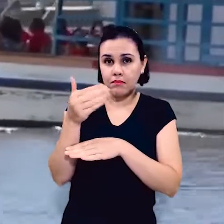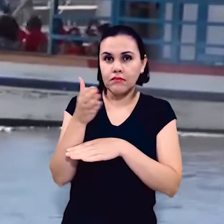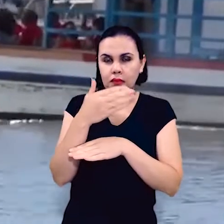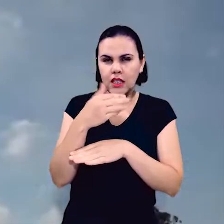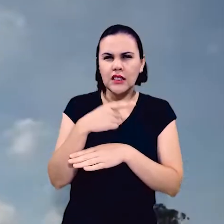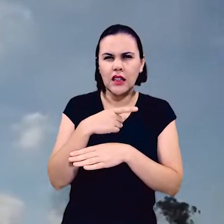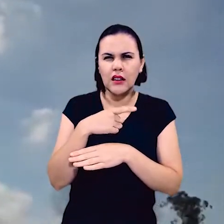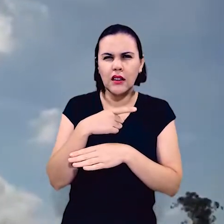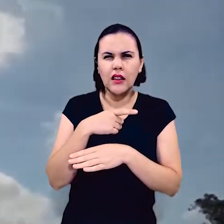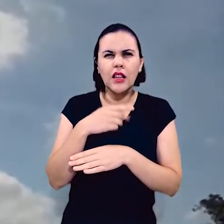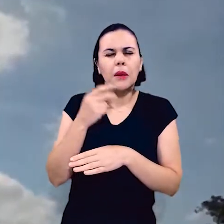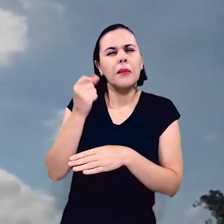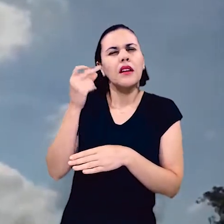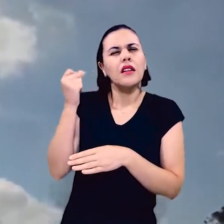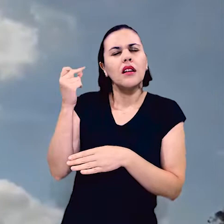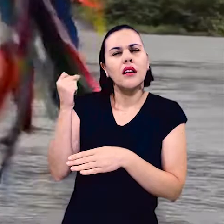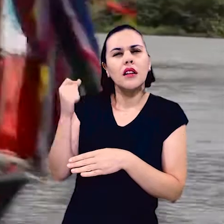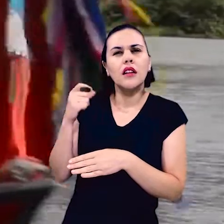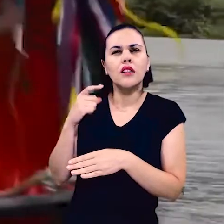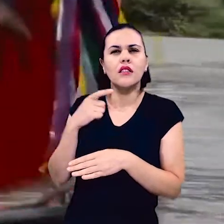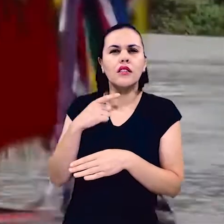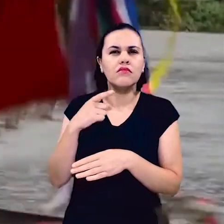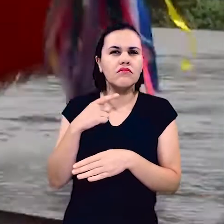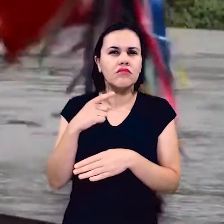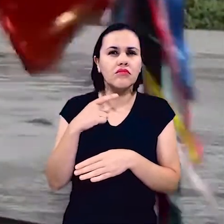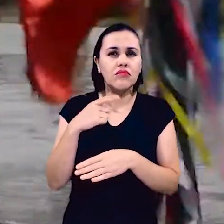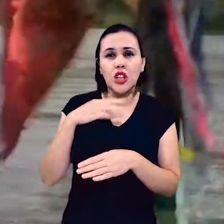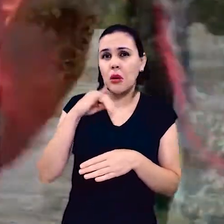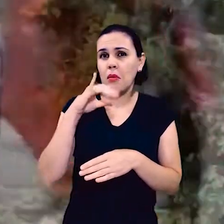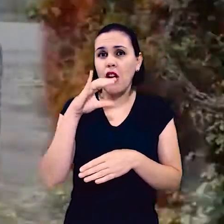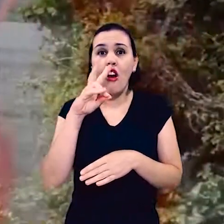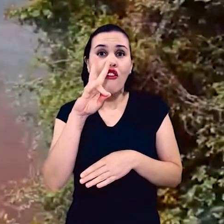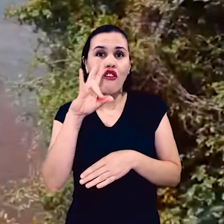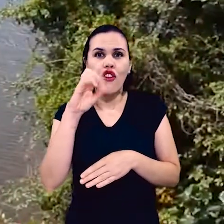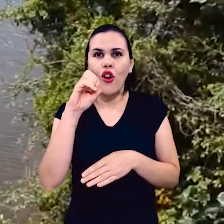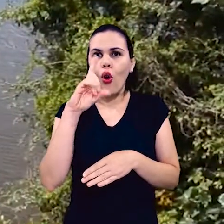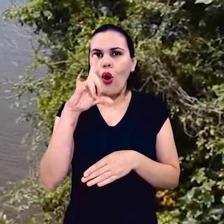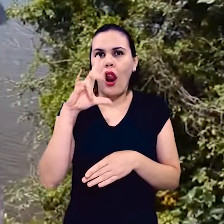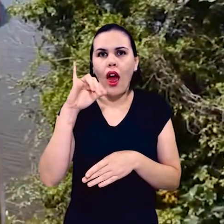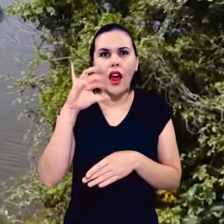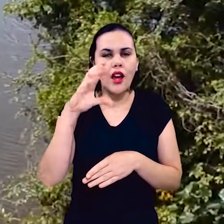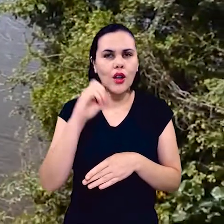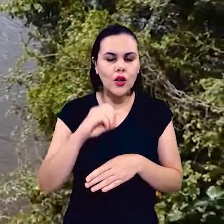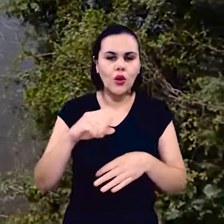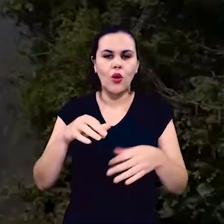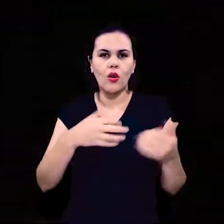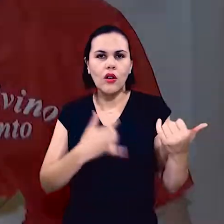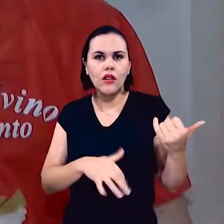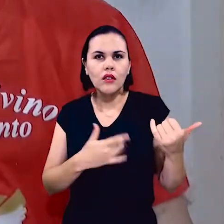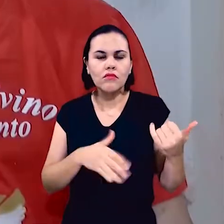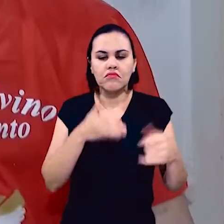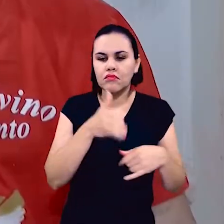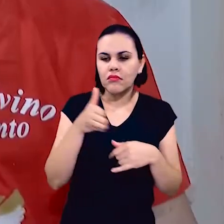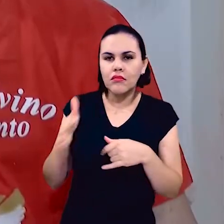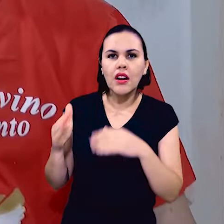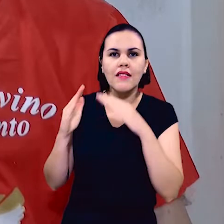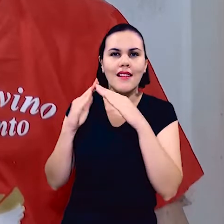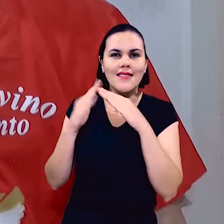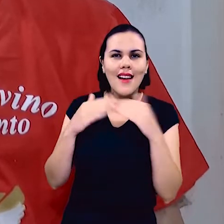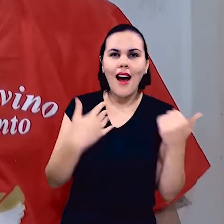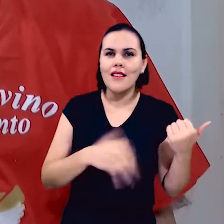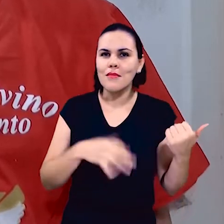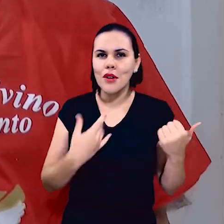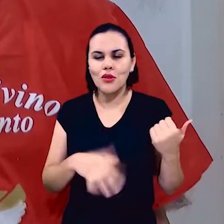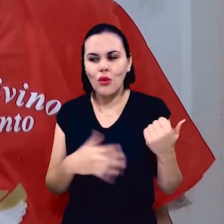bandeiras lá na casa dele. Só que naquela época lá ela tinha violeiro mesmo, violeiro para tocar essas festas mesmo nas casas. Ele é